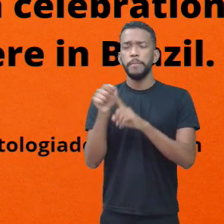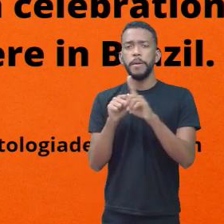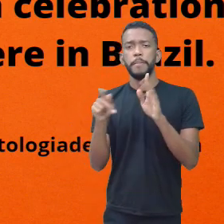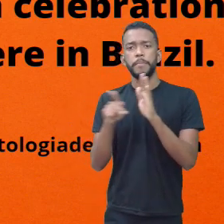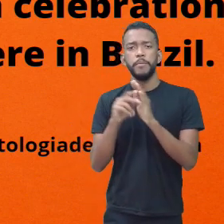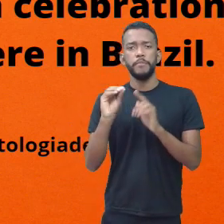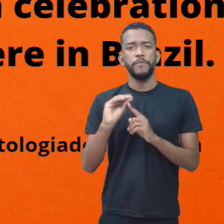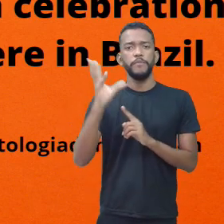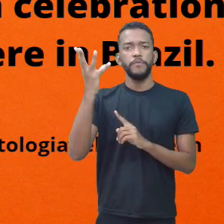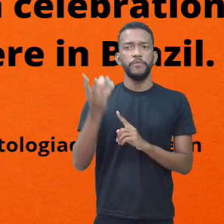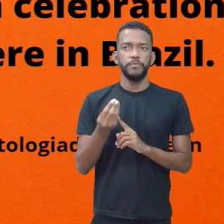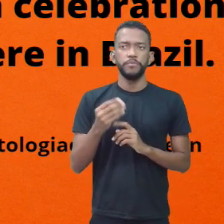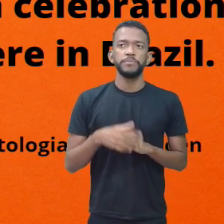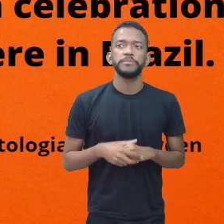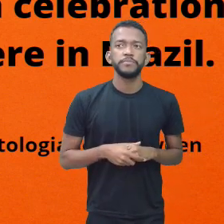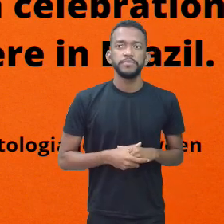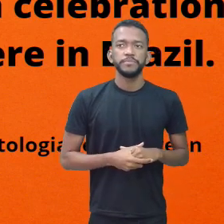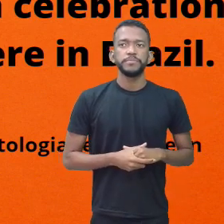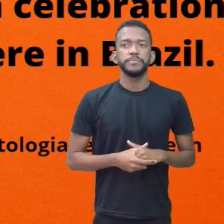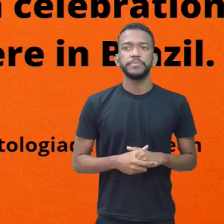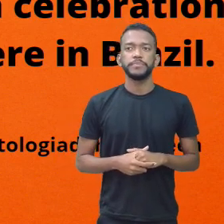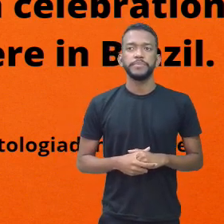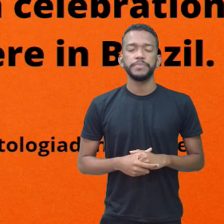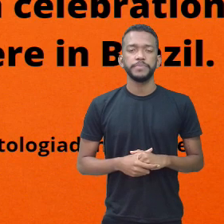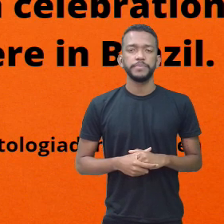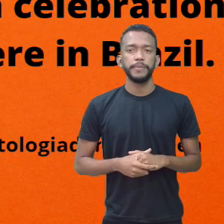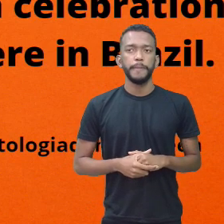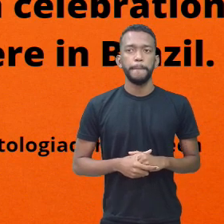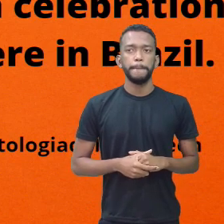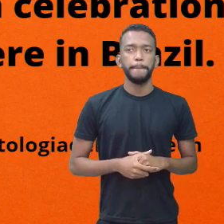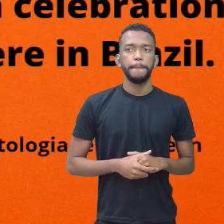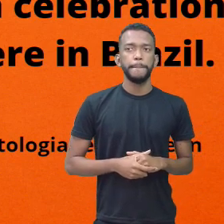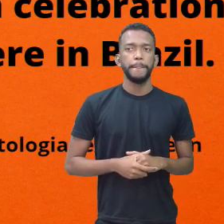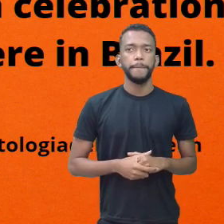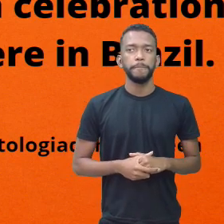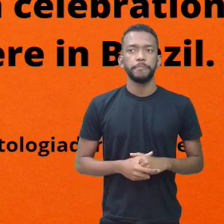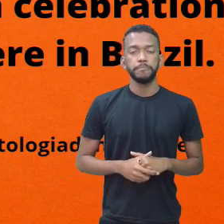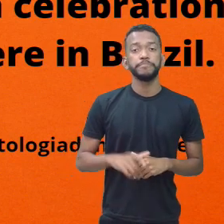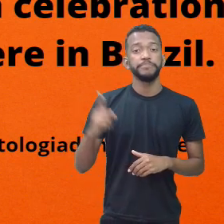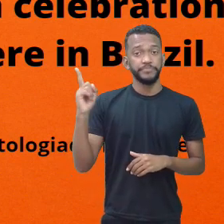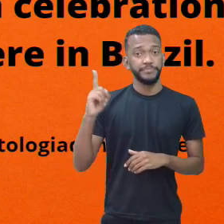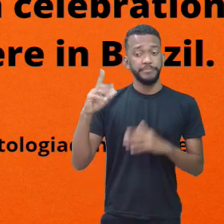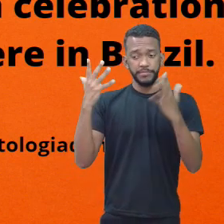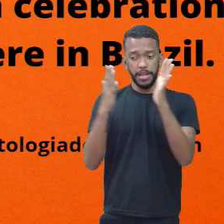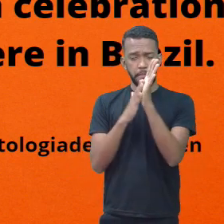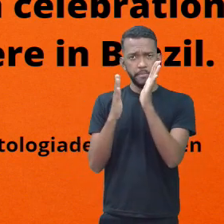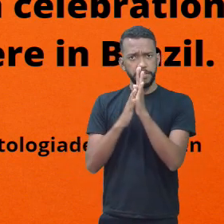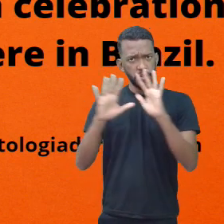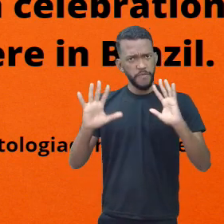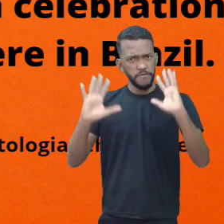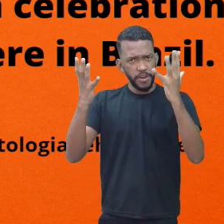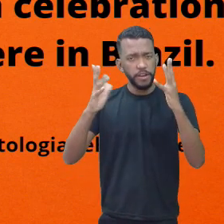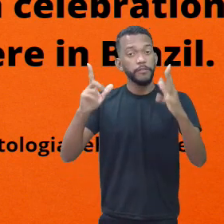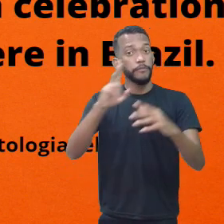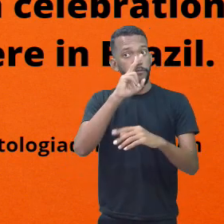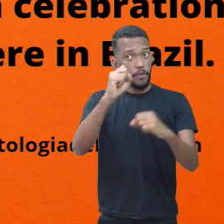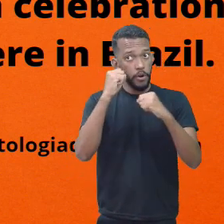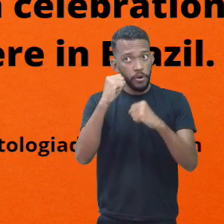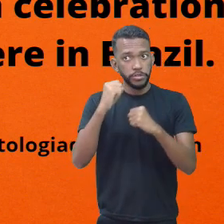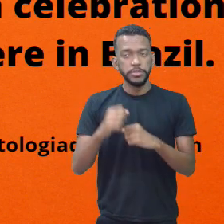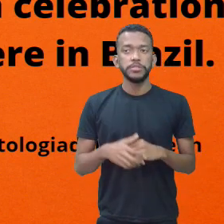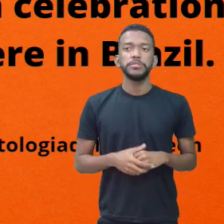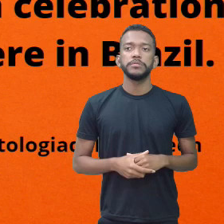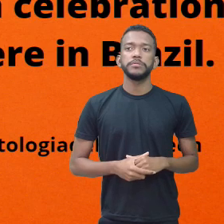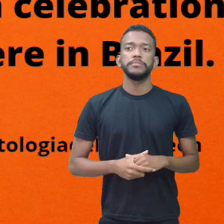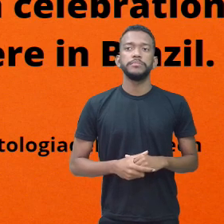folclore. The Halloween celebration culture is very strong. A celebração da cultura do Halloween é muito forte, especially in the